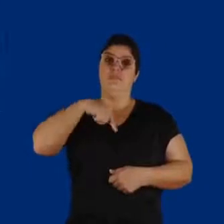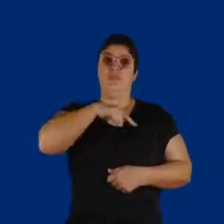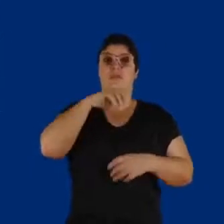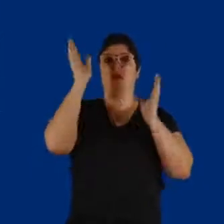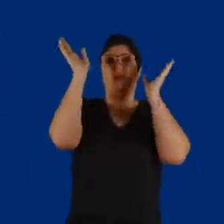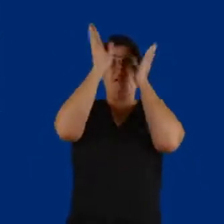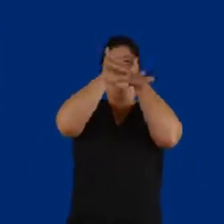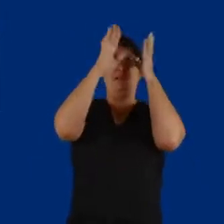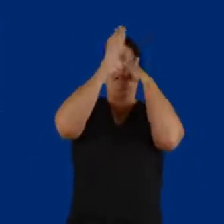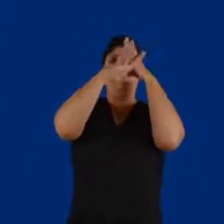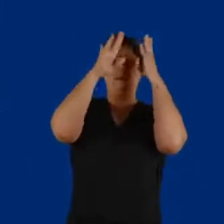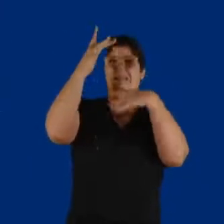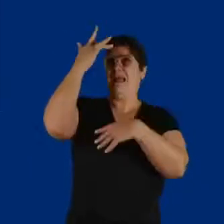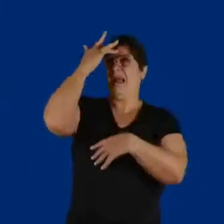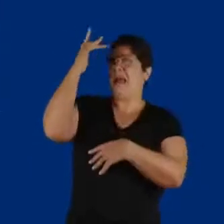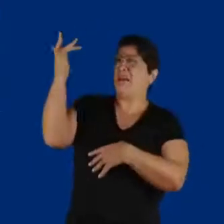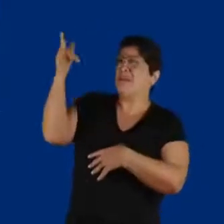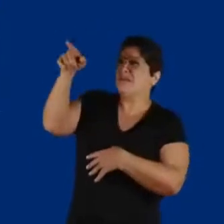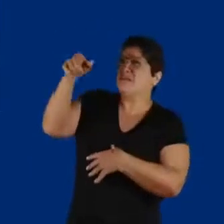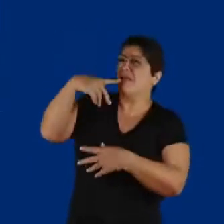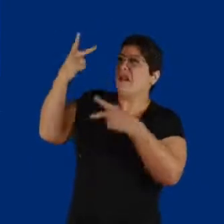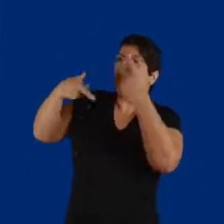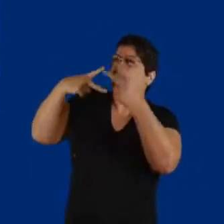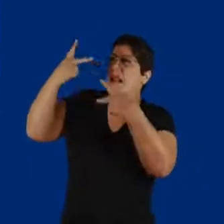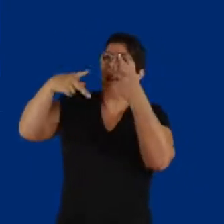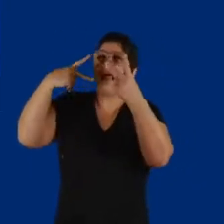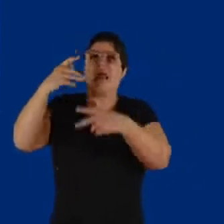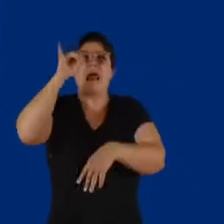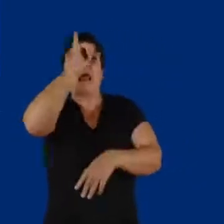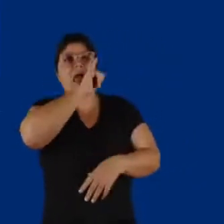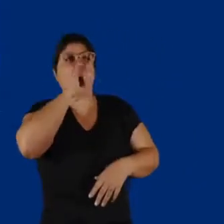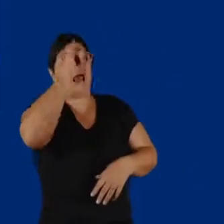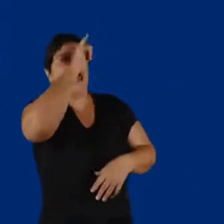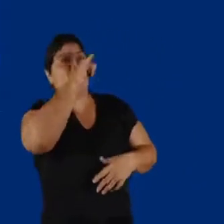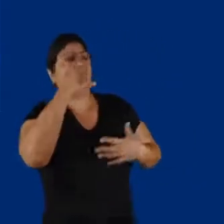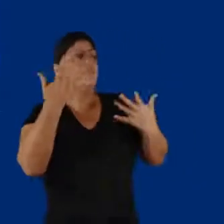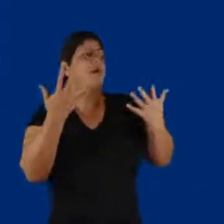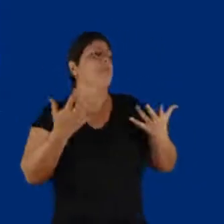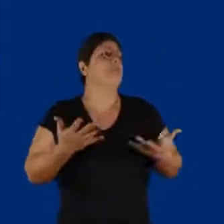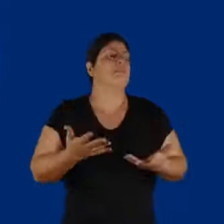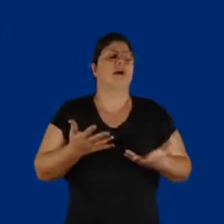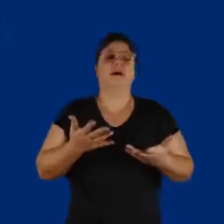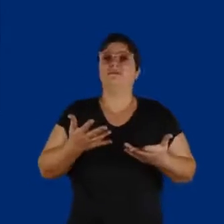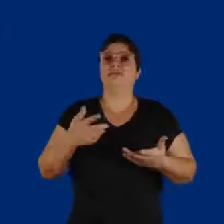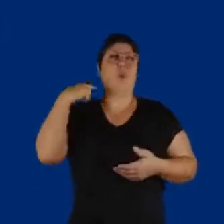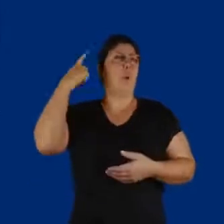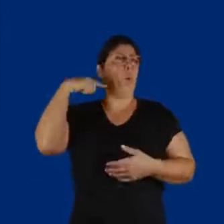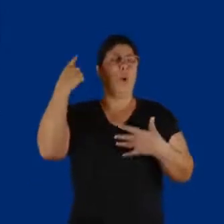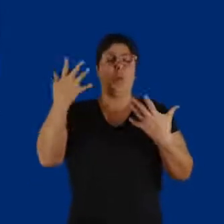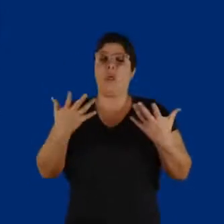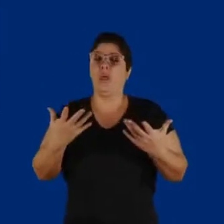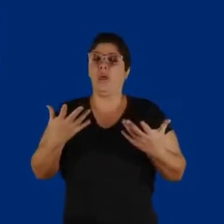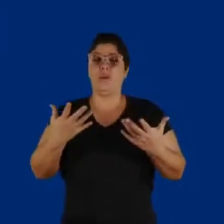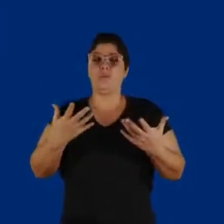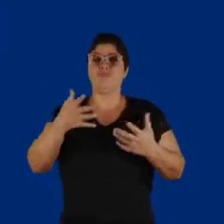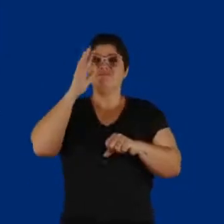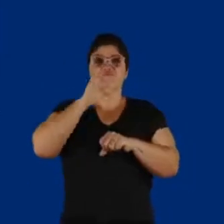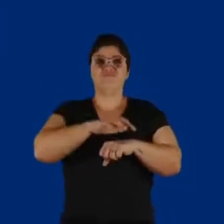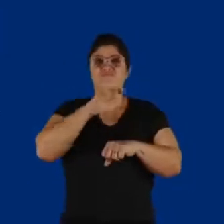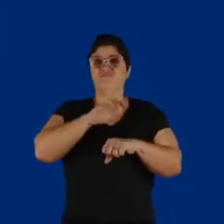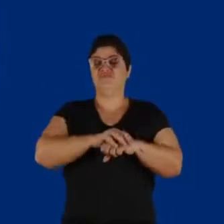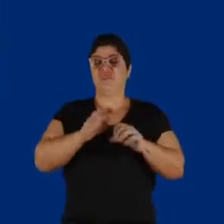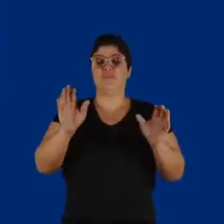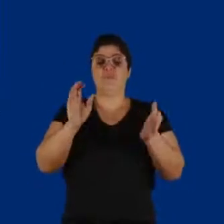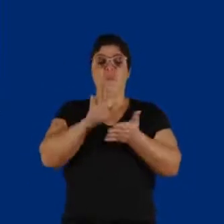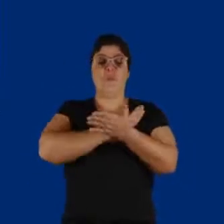muita loucura, muita bobagem, e pouca gente fazendo as práticas e fazendo com qualidade,